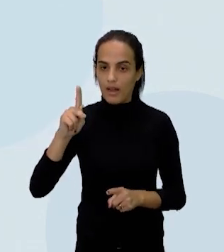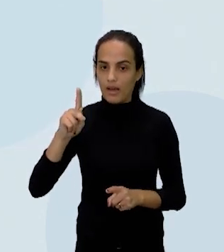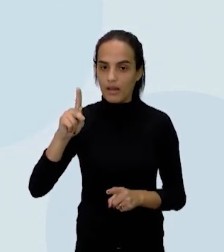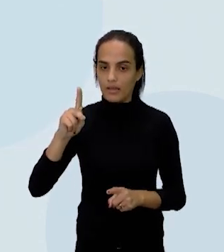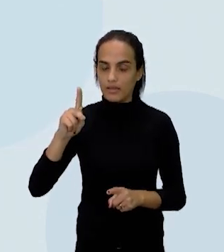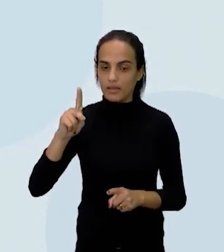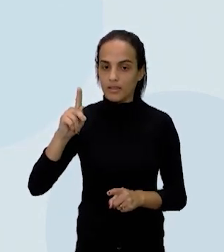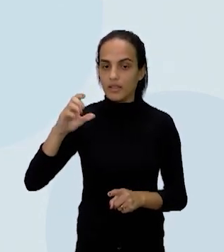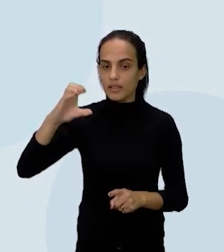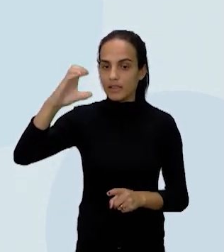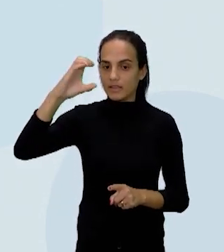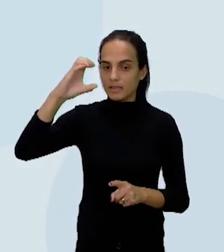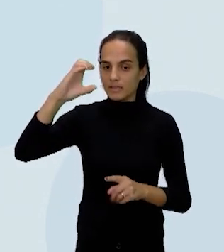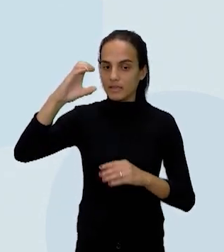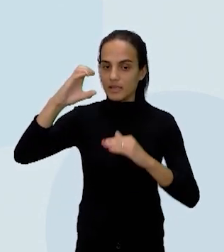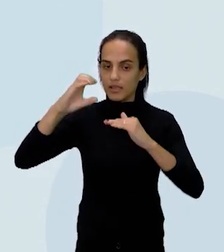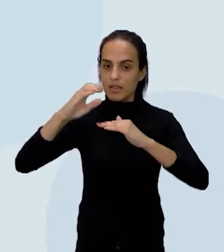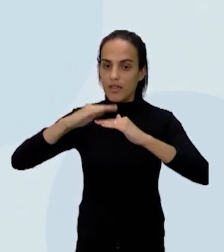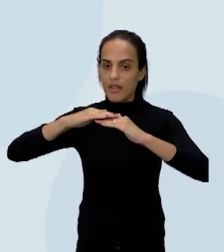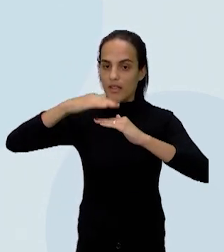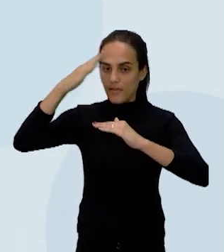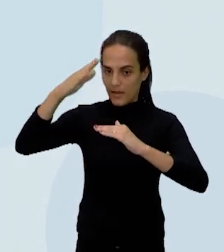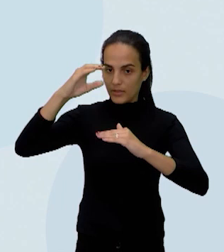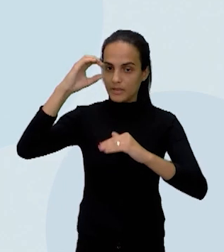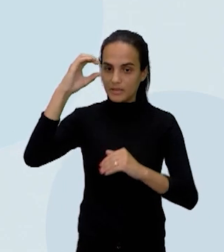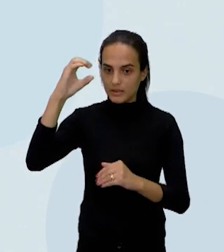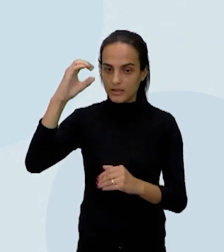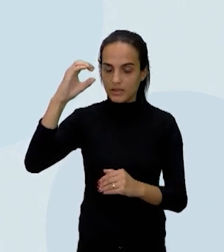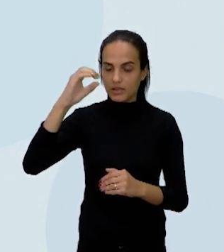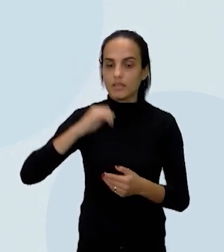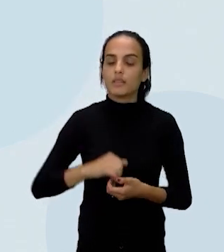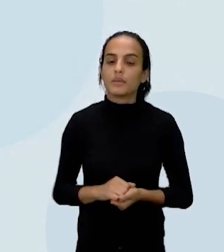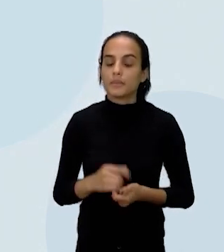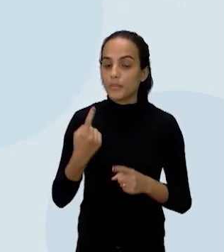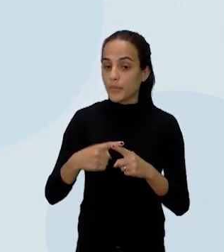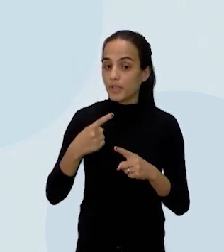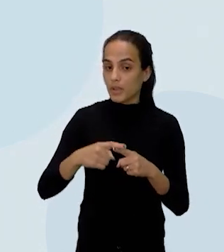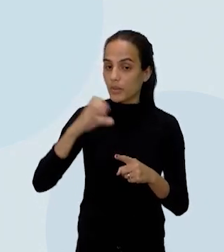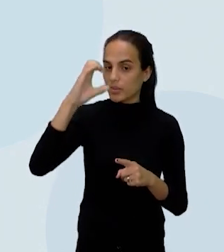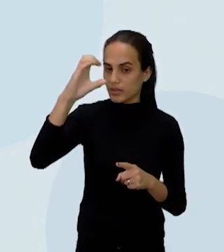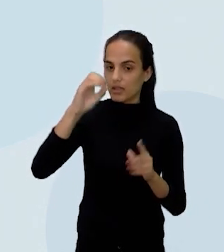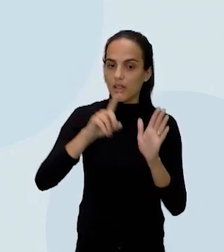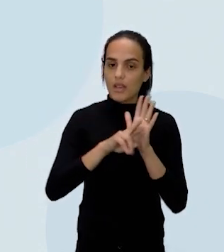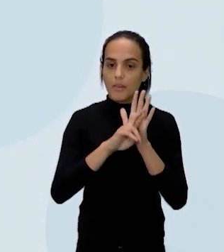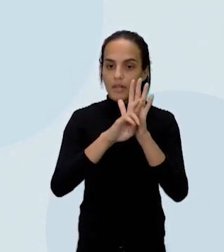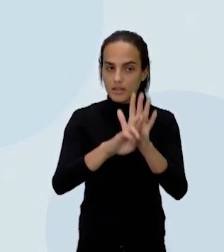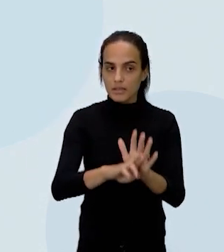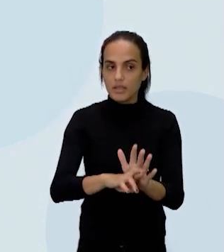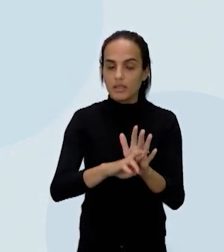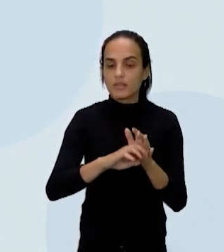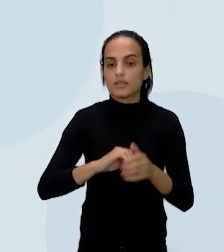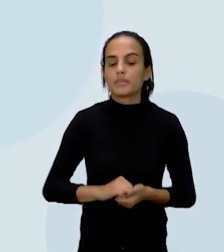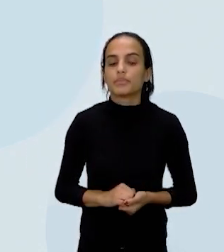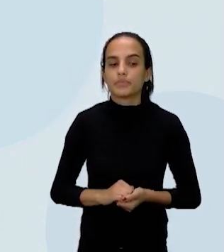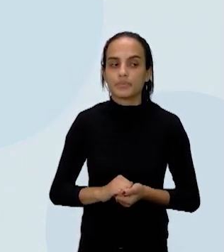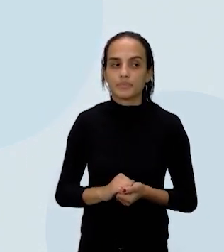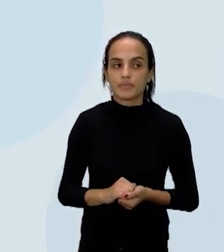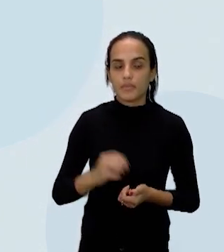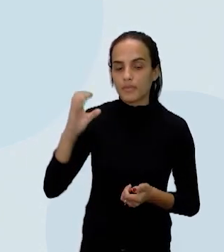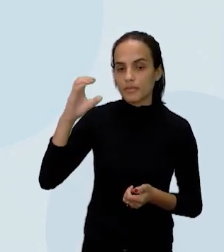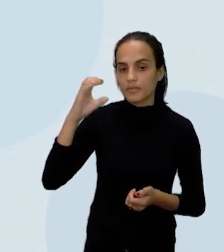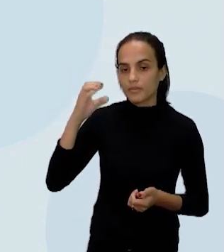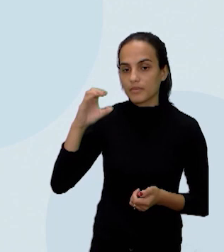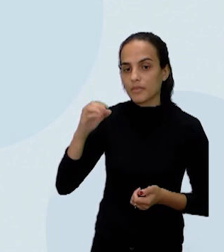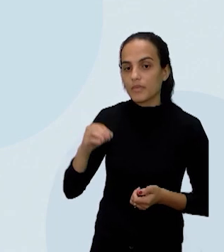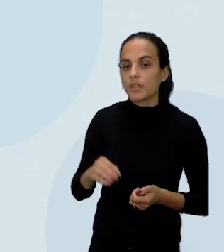C elevado a C, porque esse C representa o coeficiente da equação balanceada,